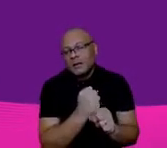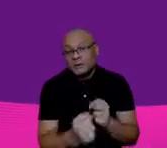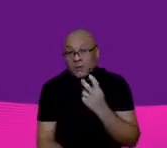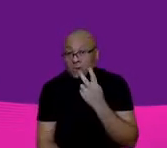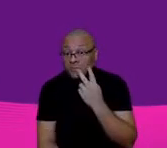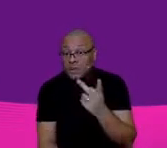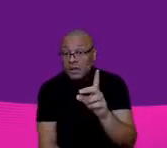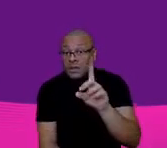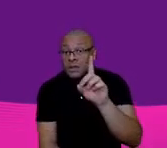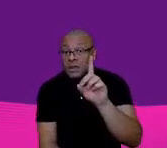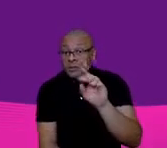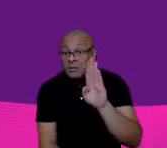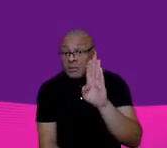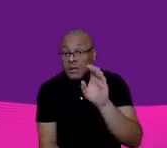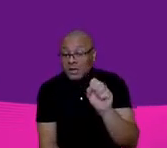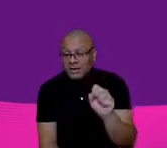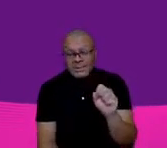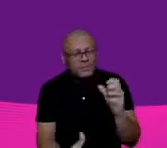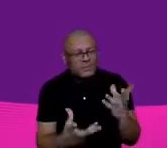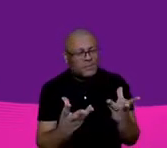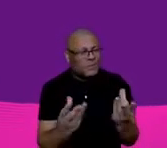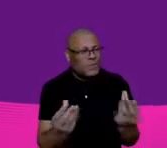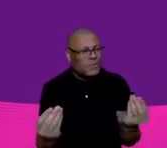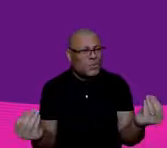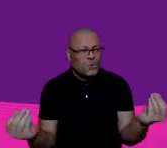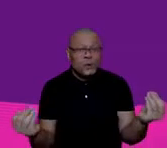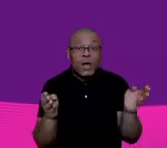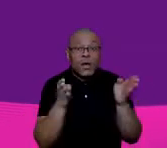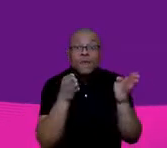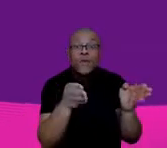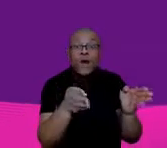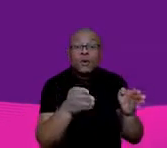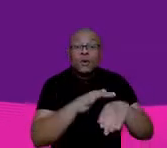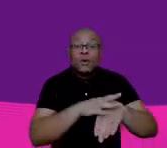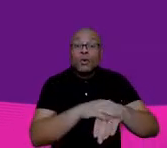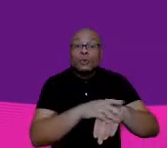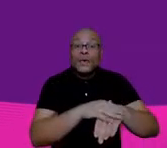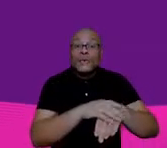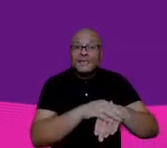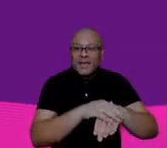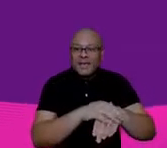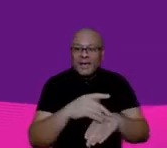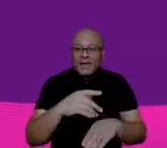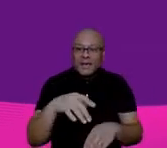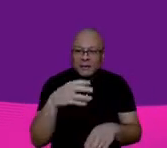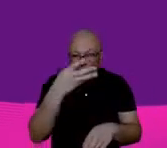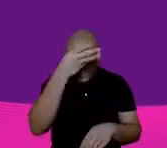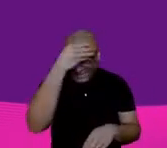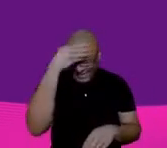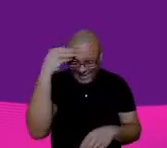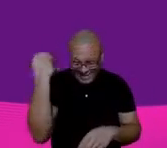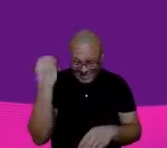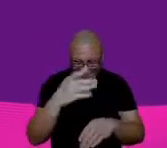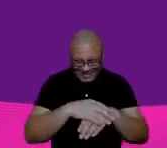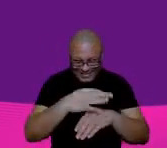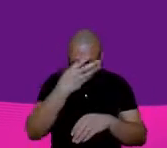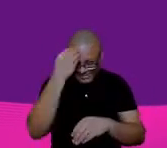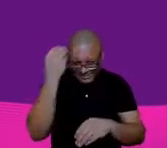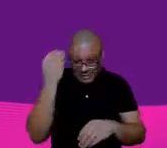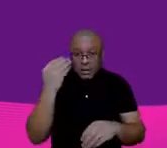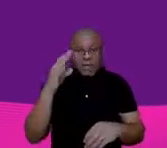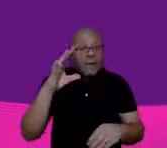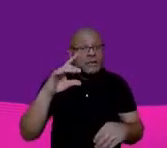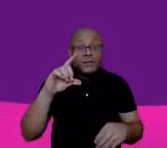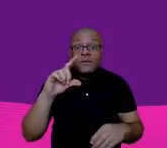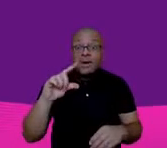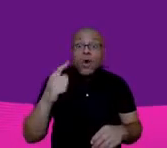popular, sempre foi, mais para o Parkinson. Mas vejam que, com o tempo, a proporção vem caindo. É óbvio que vem aumentando o número